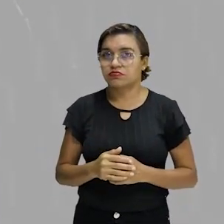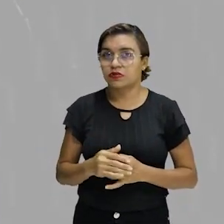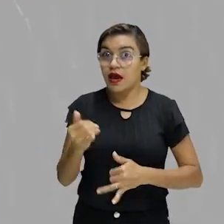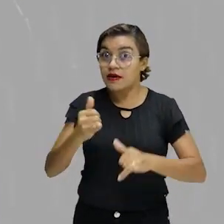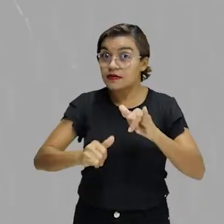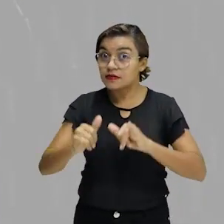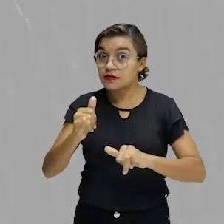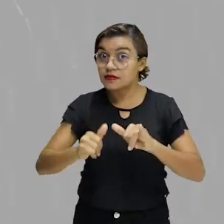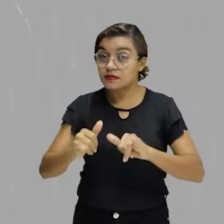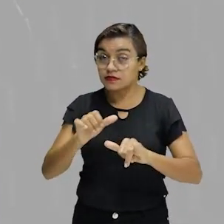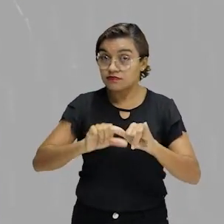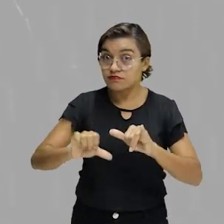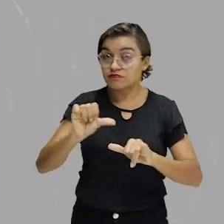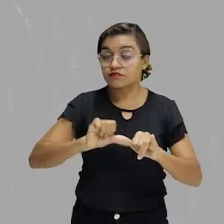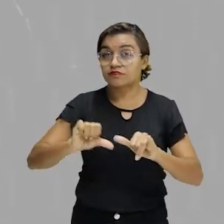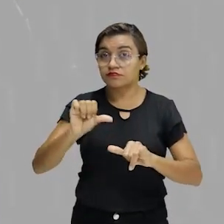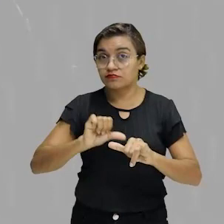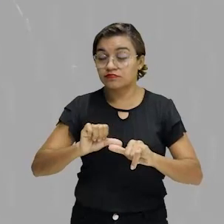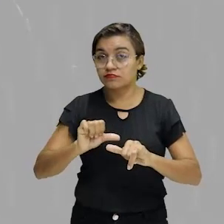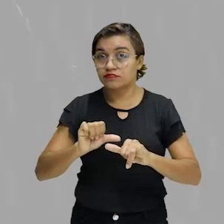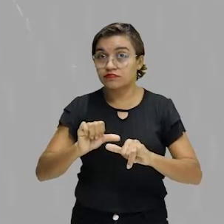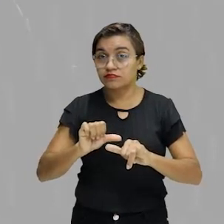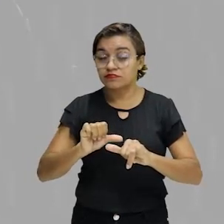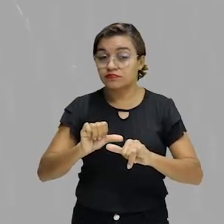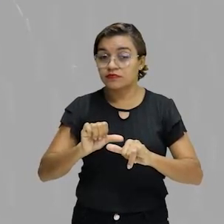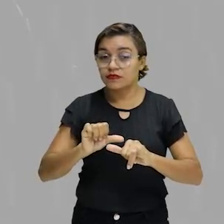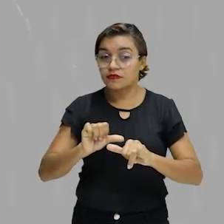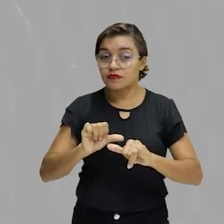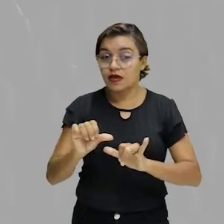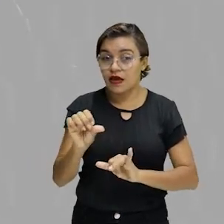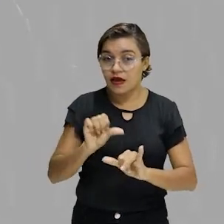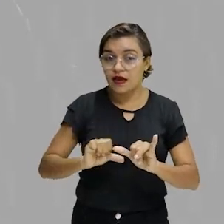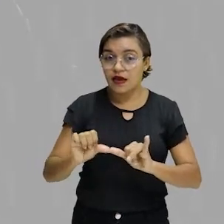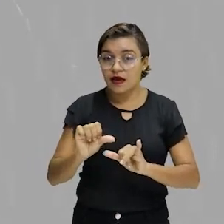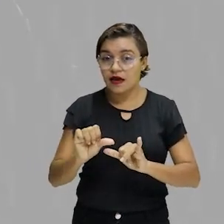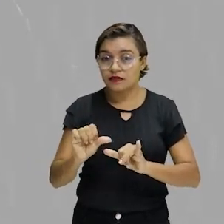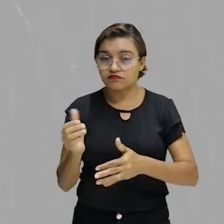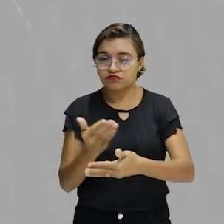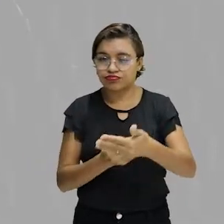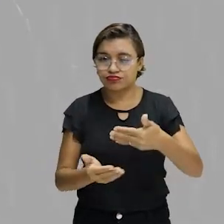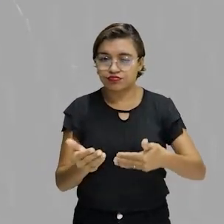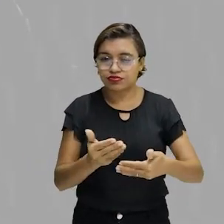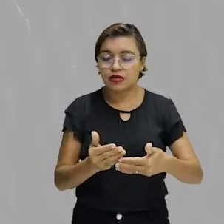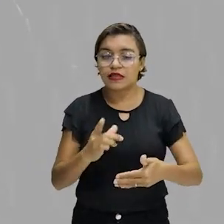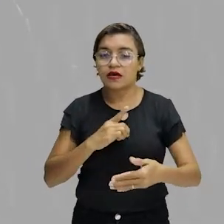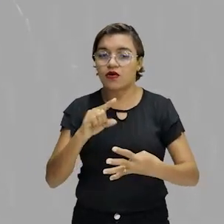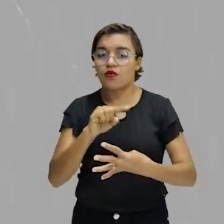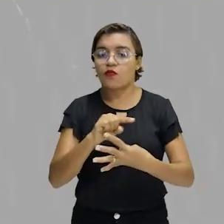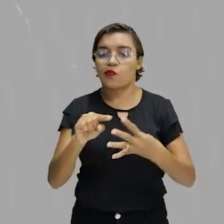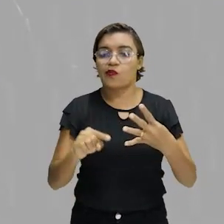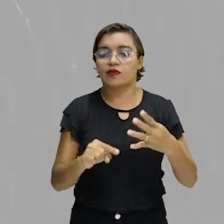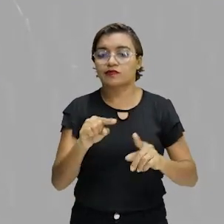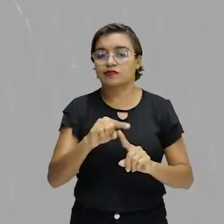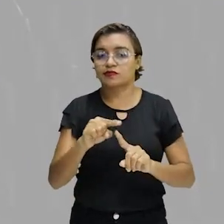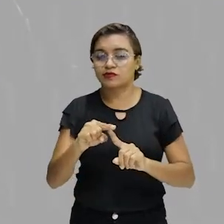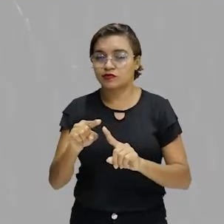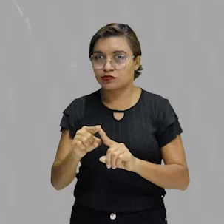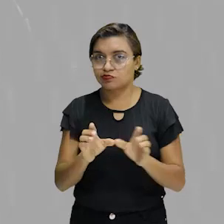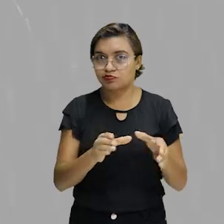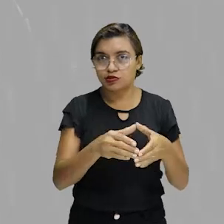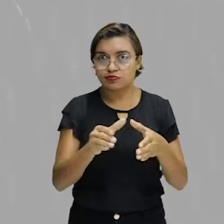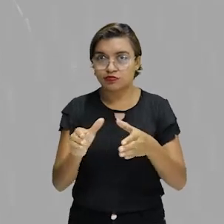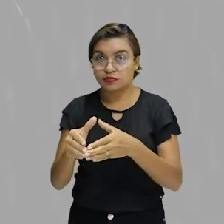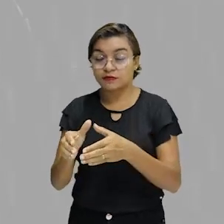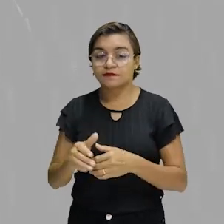si essa reação ela pode ser classificada né dentro desse desses quatro tipos de de categoria